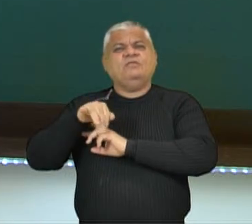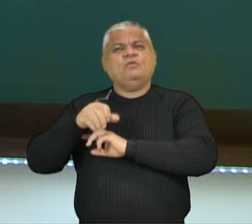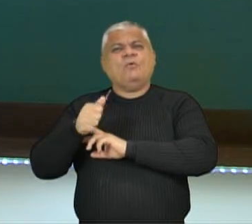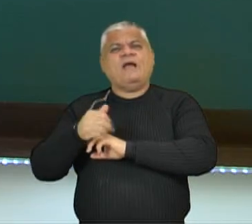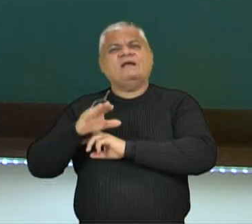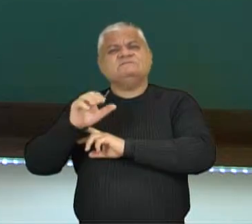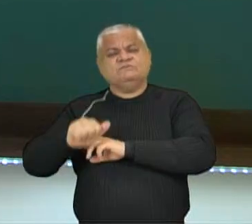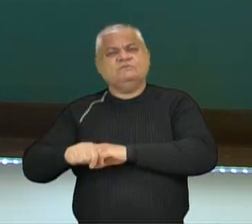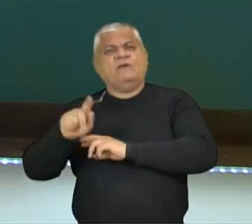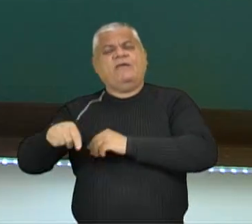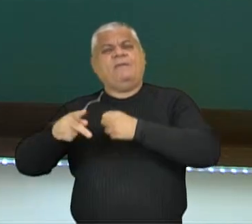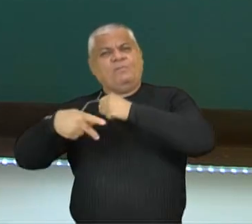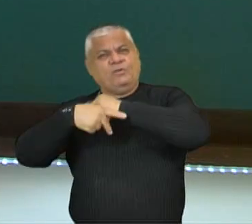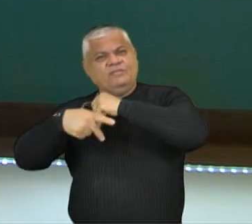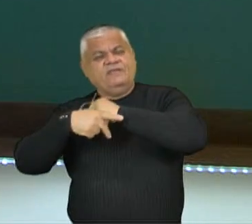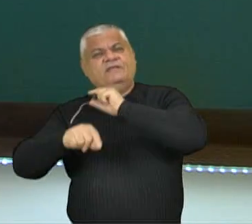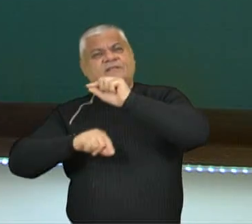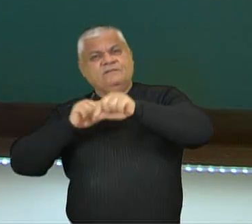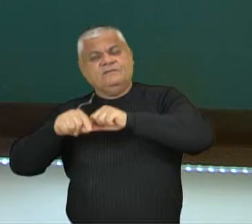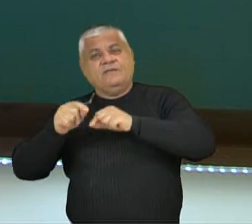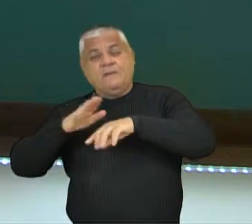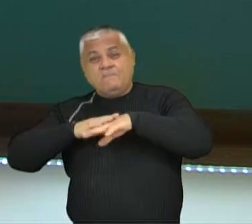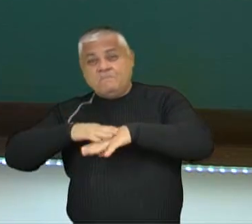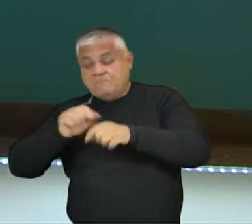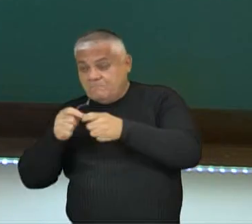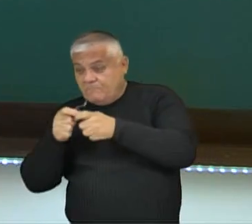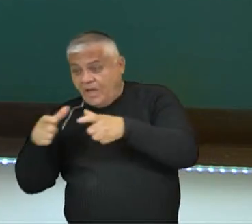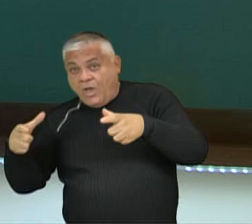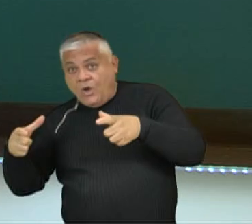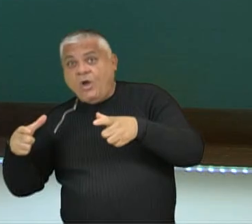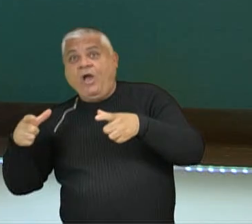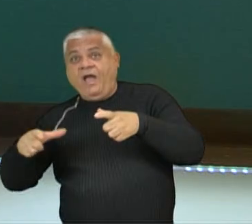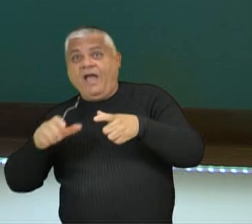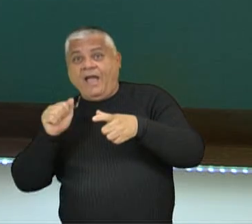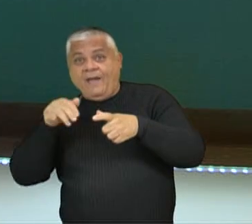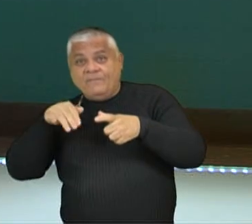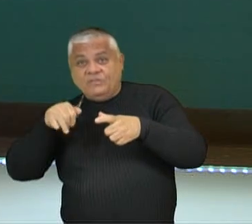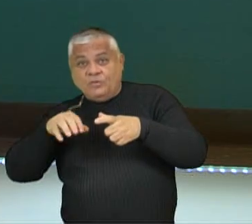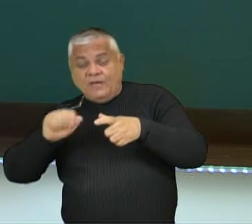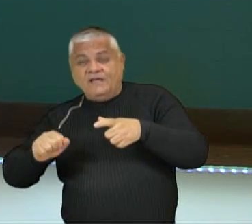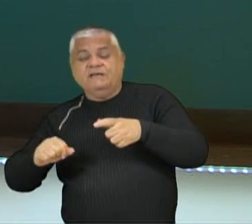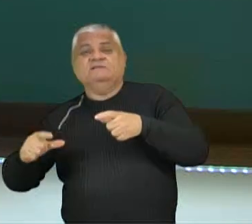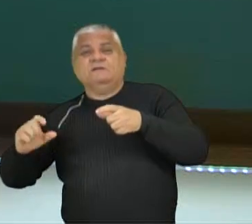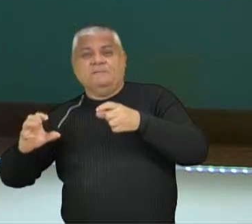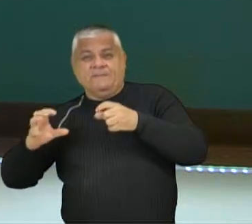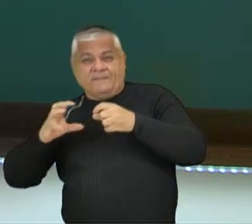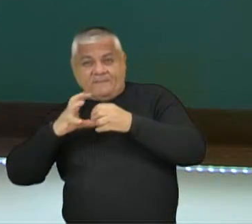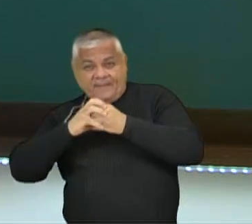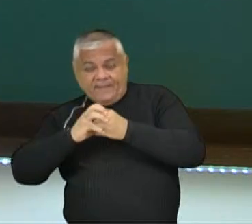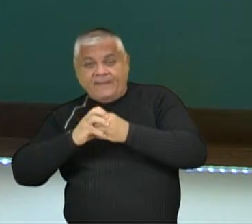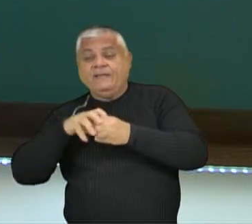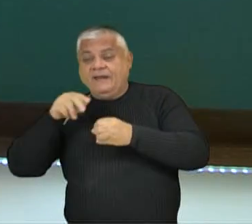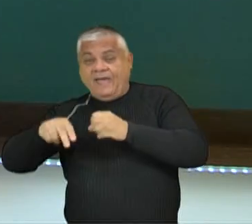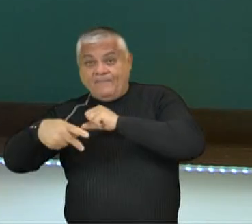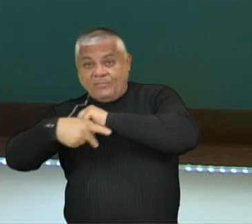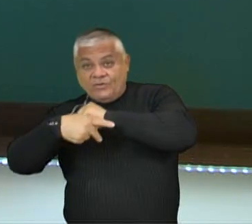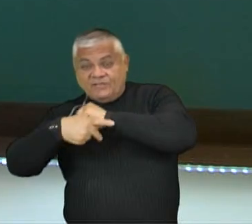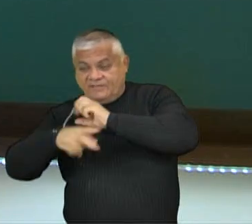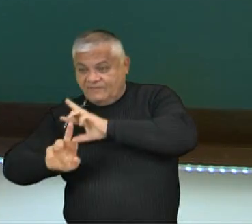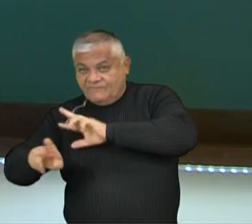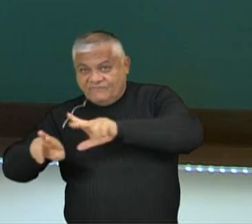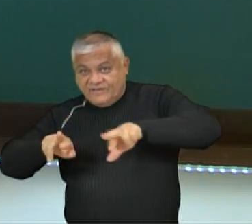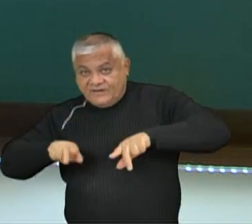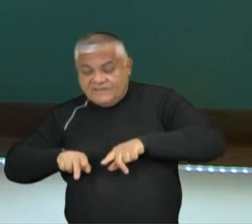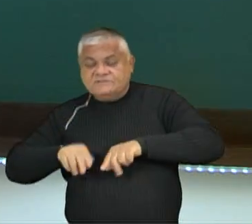uma proteína, mostrando que quanto maior a porcentagem de aminoácidos iguais na proteína de organismos